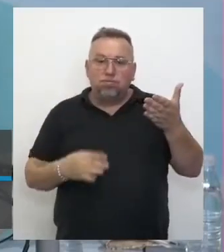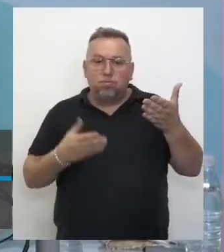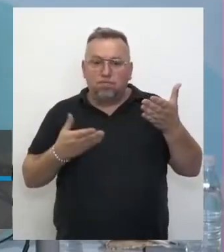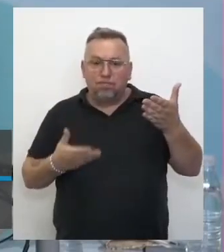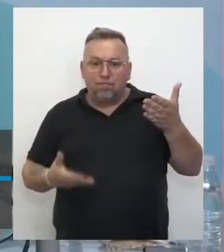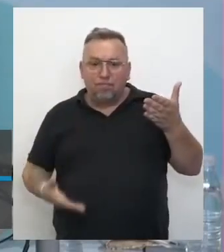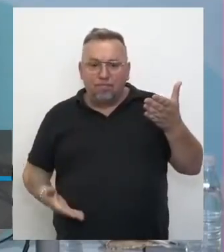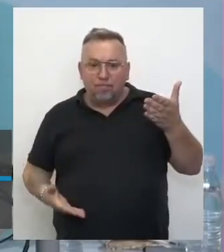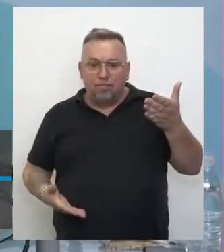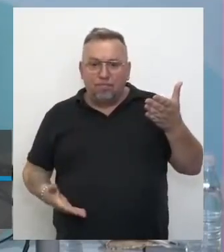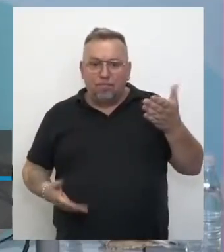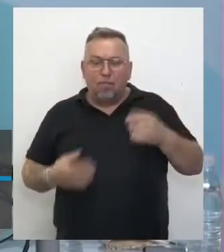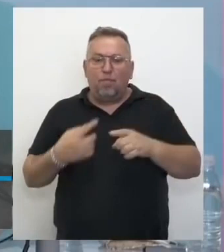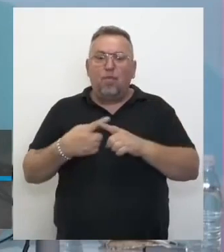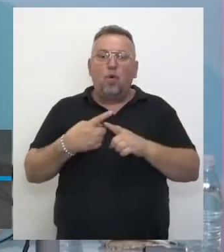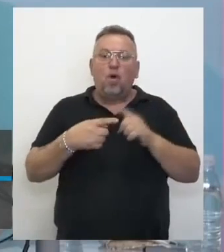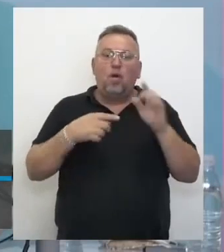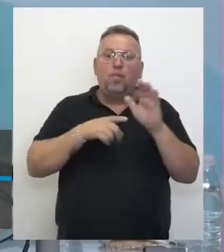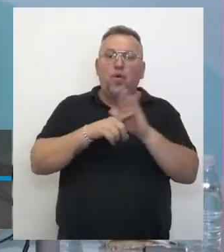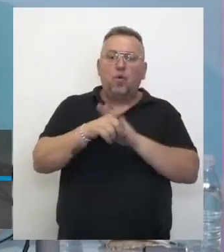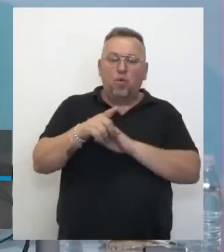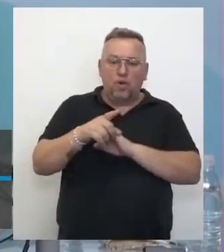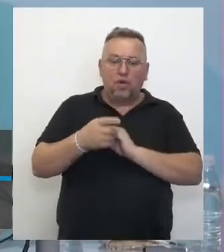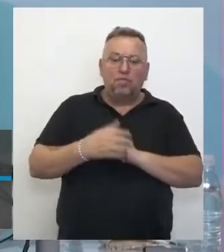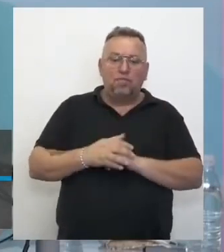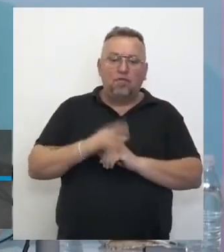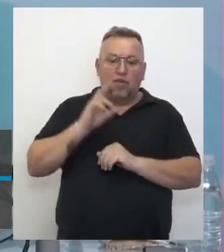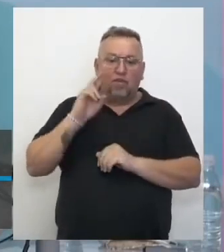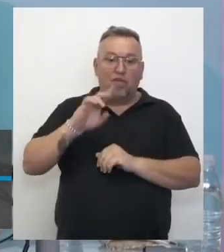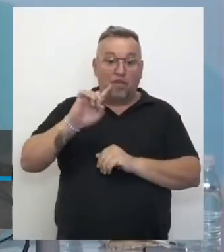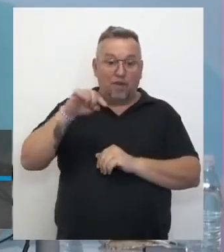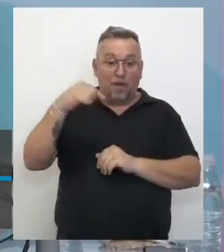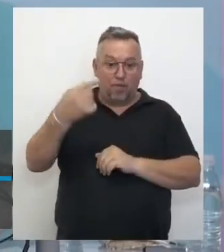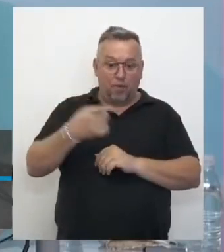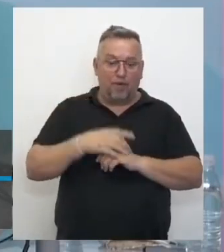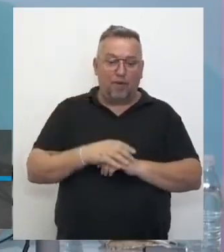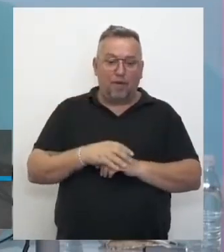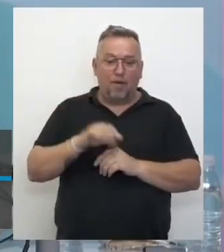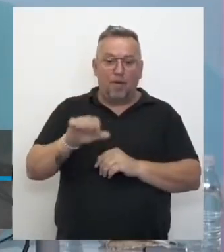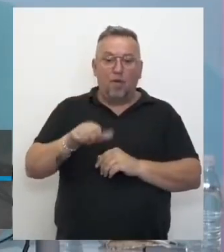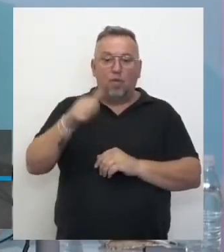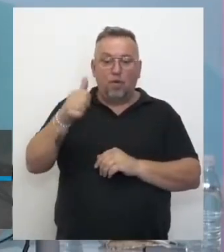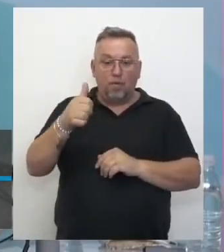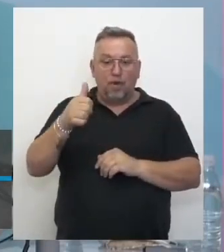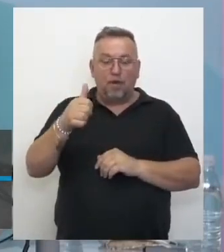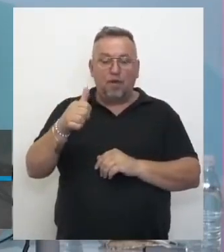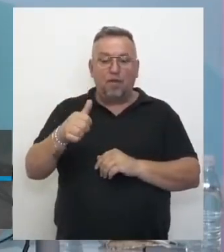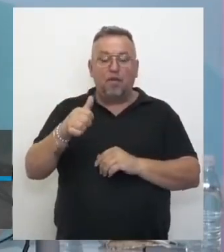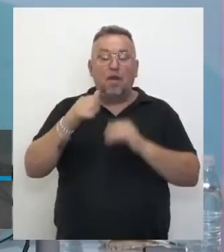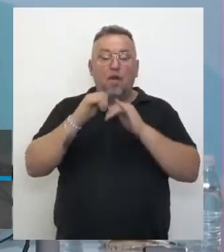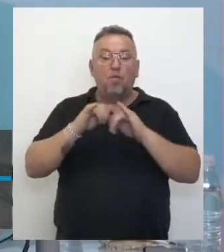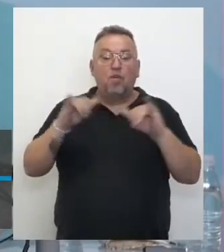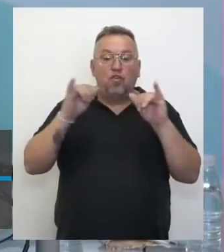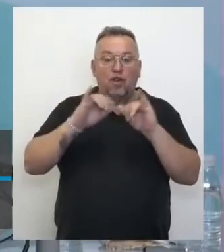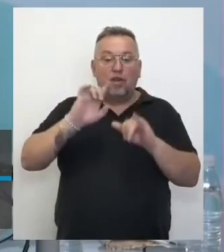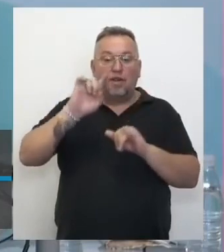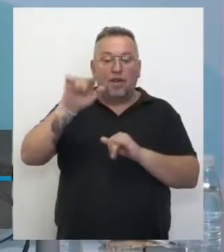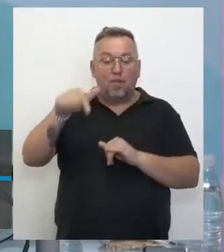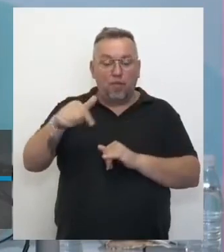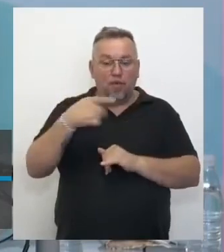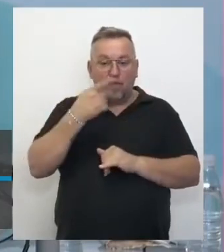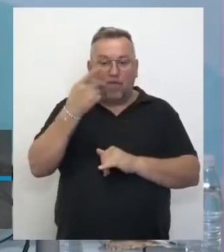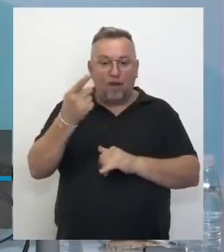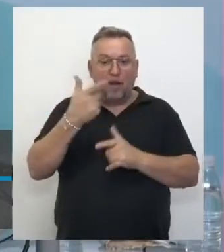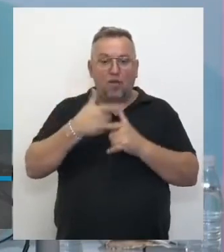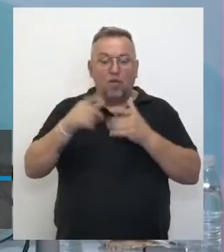e tem algo relacionado ao abaixo-assinado? Nós já vamos ver na sequência. Então, primeiro algumas perguntas relacionadas à manchete e depois vamos falar mais